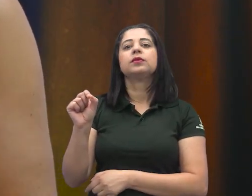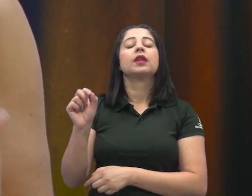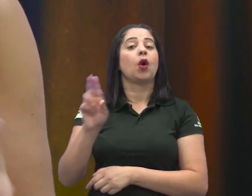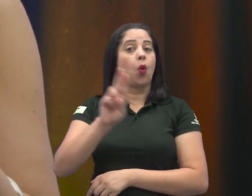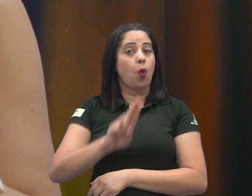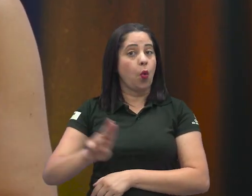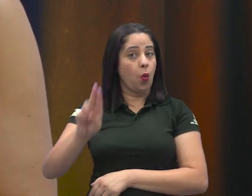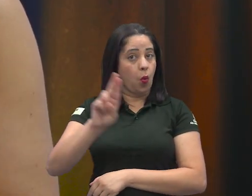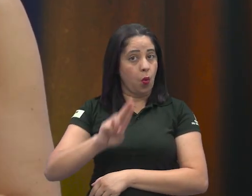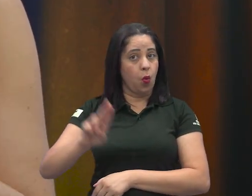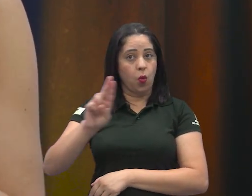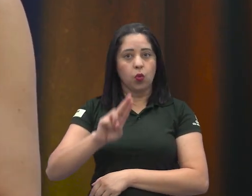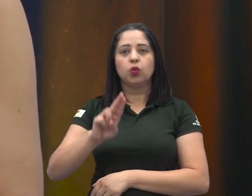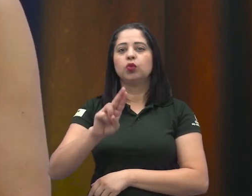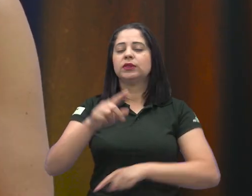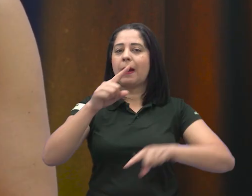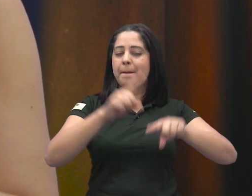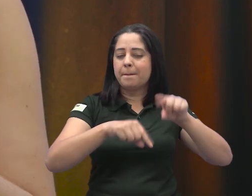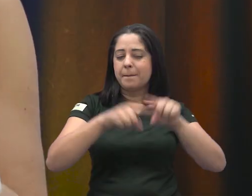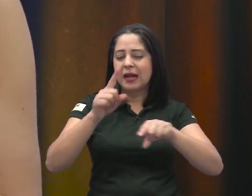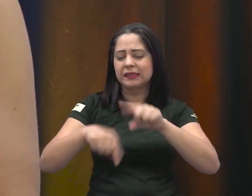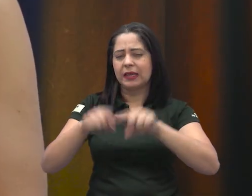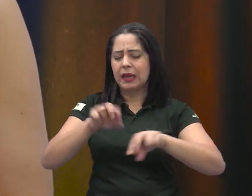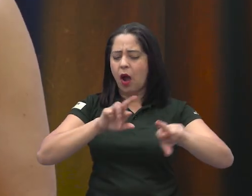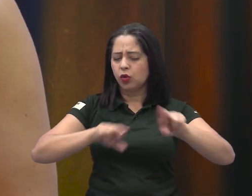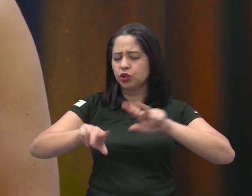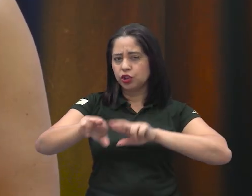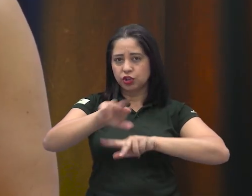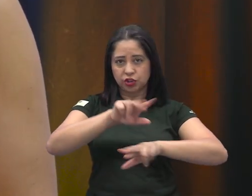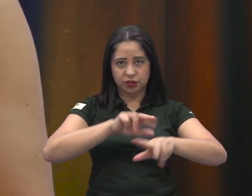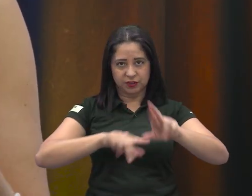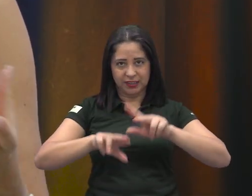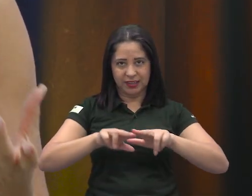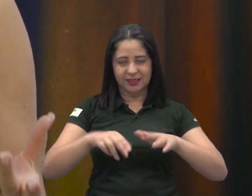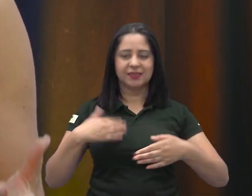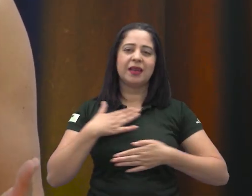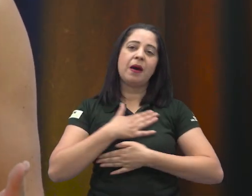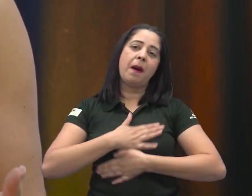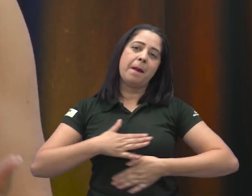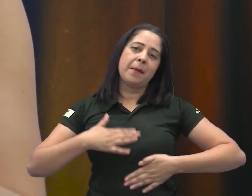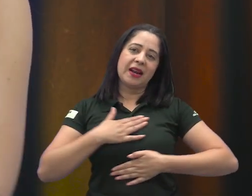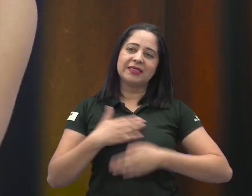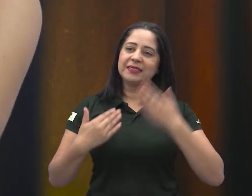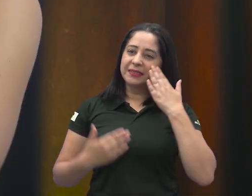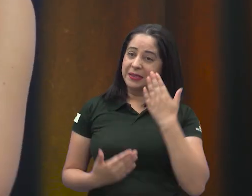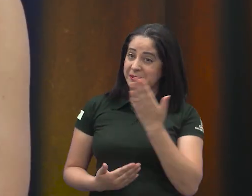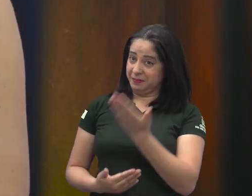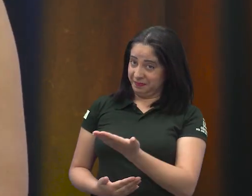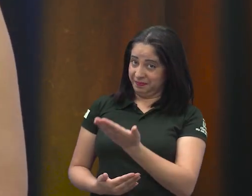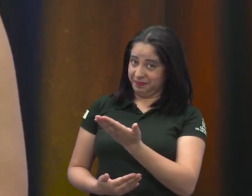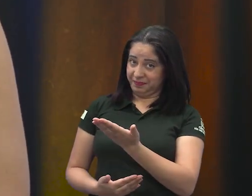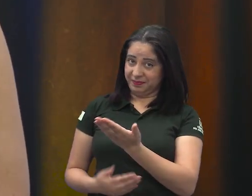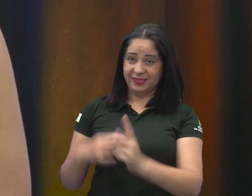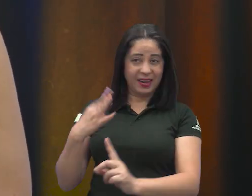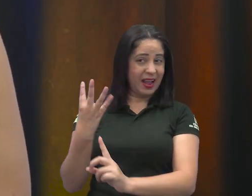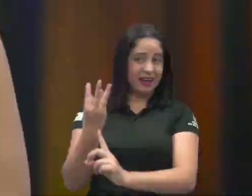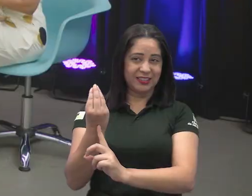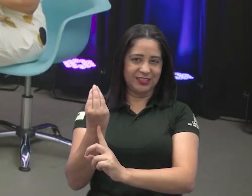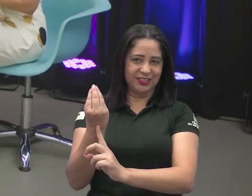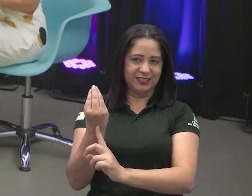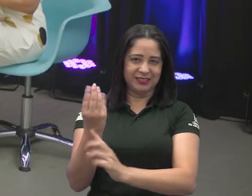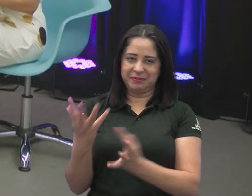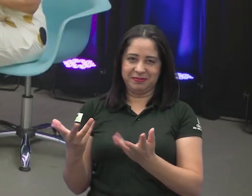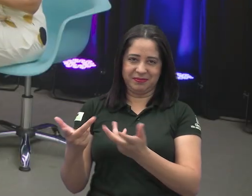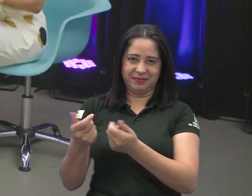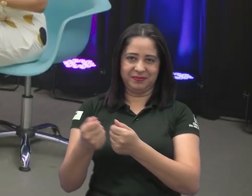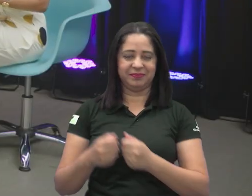modelagem e usa as mesmas matérias-primas de diferentes maneiras. É um prazer enorme receber essa artista tão multifacetada